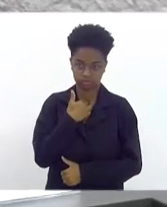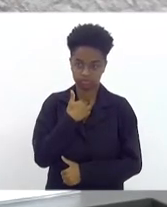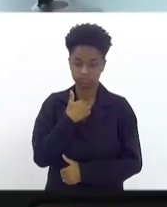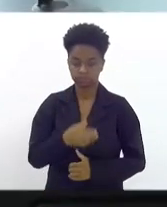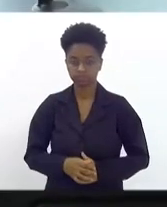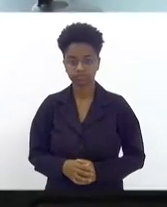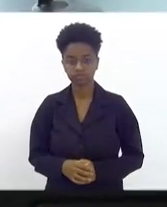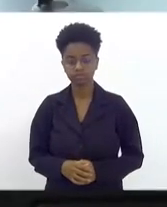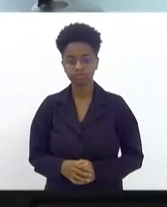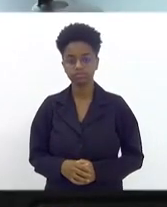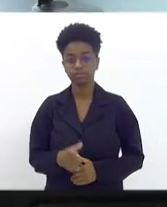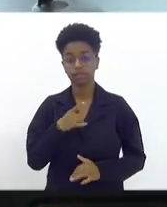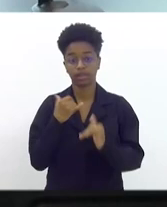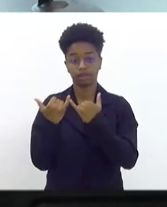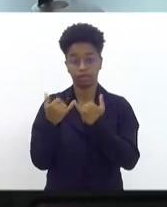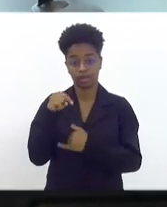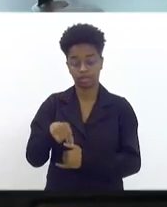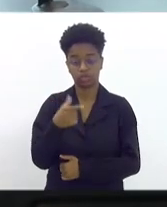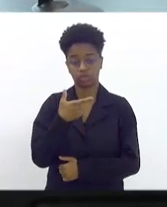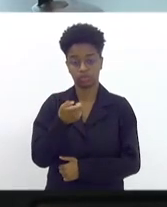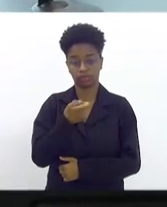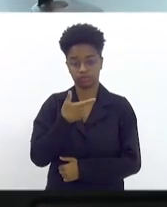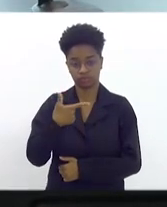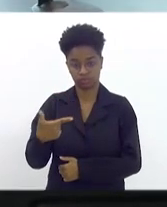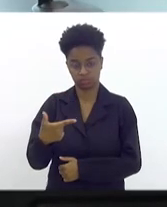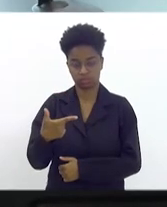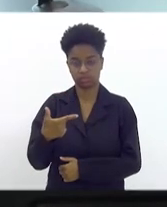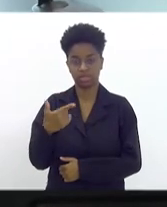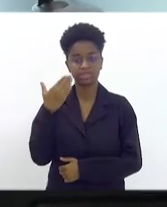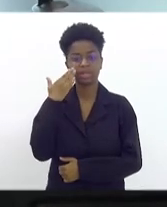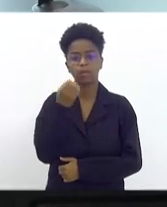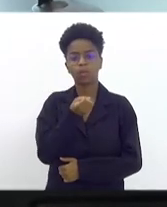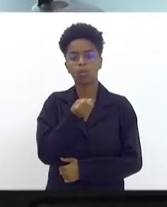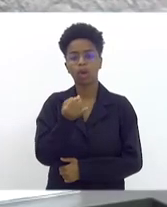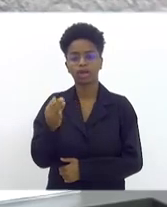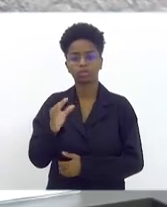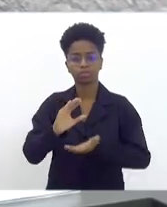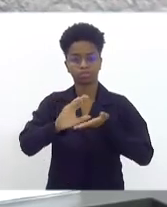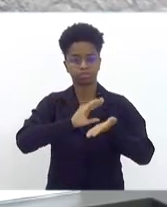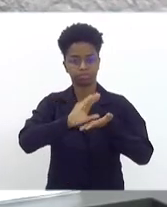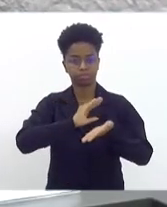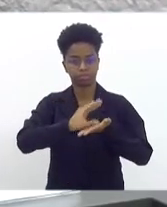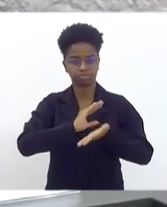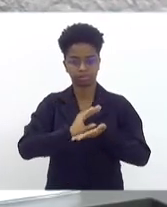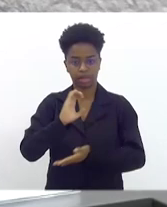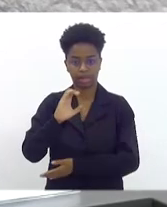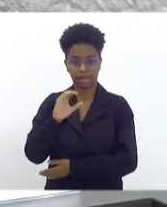aqui, presidente. Em 2022, sabe quanto foi a arrecadação do ECAD?